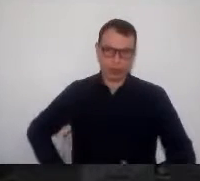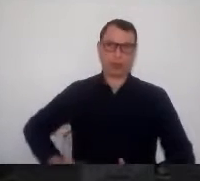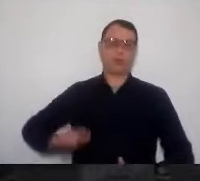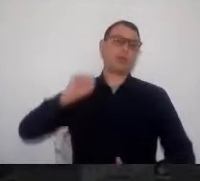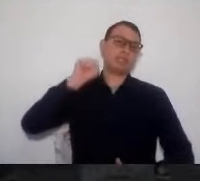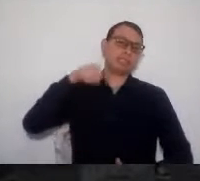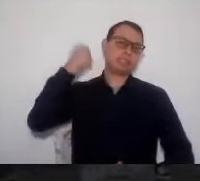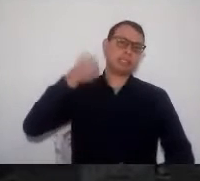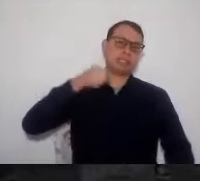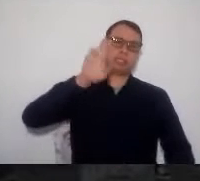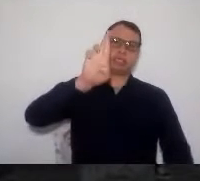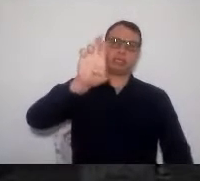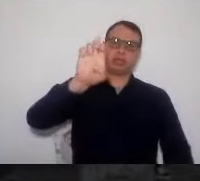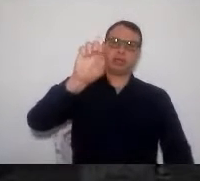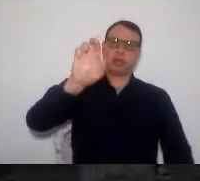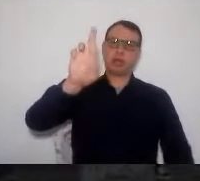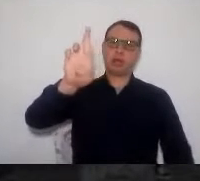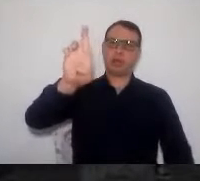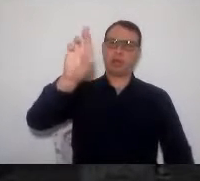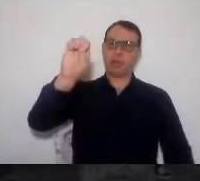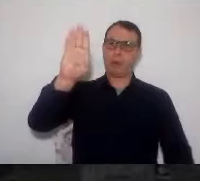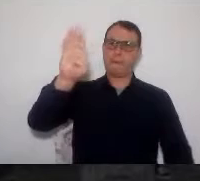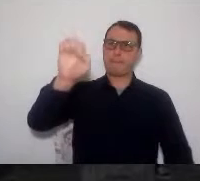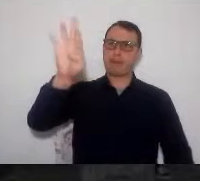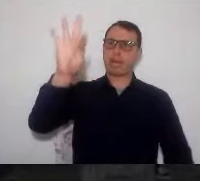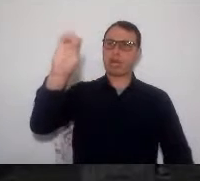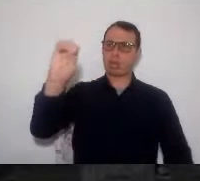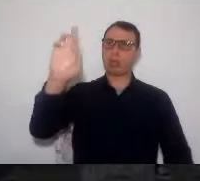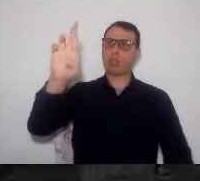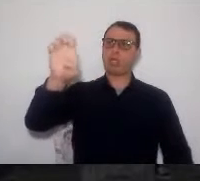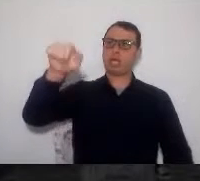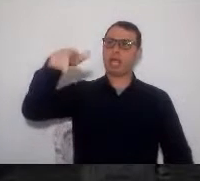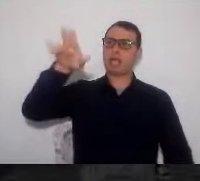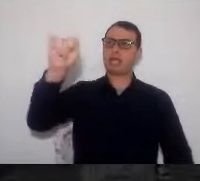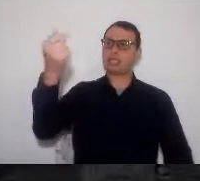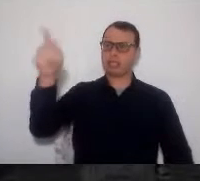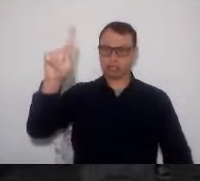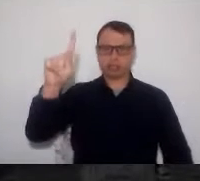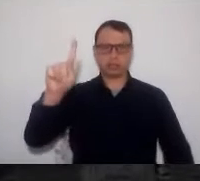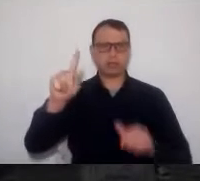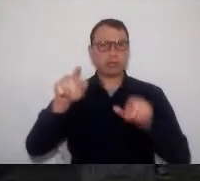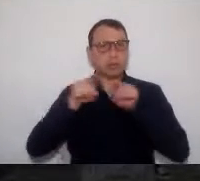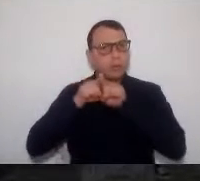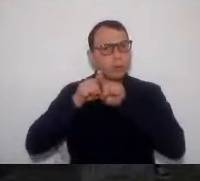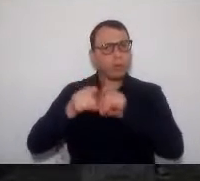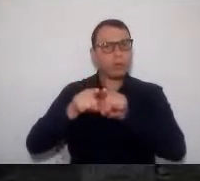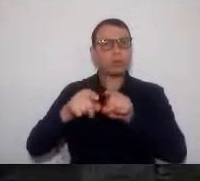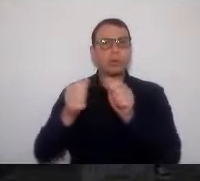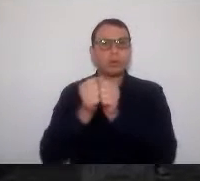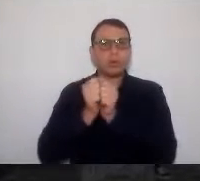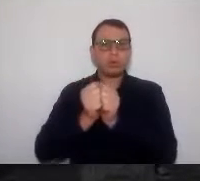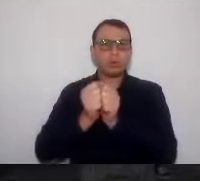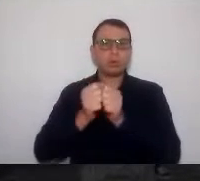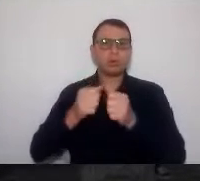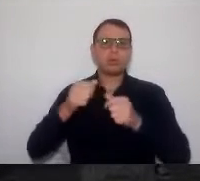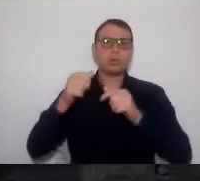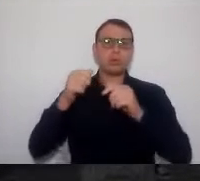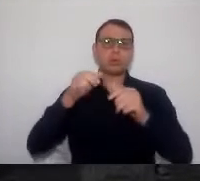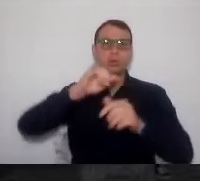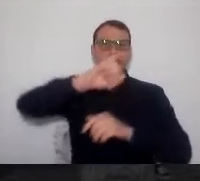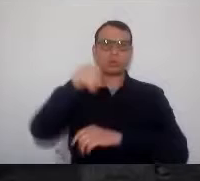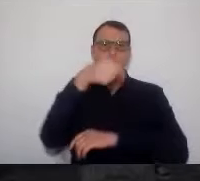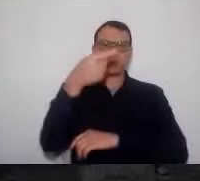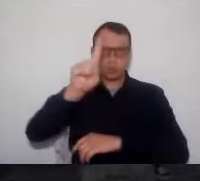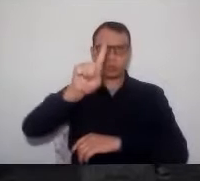Requião, companheiro Miguel Torres, nosso presidente da Força Sindical, nosso assessor político, companheiro João